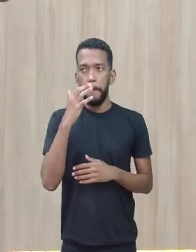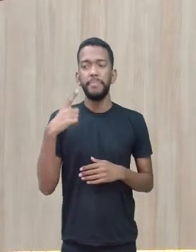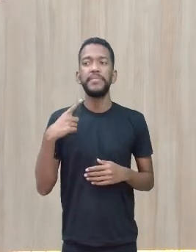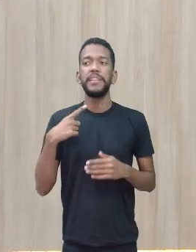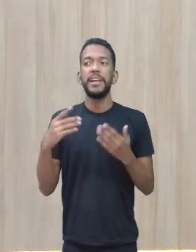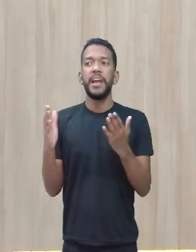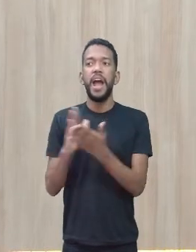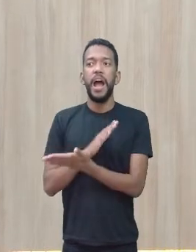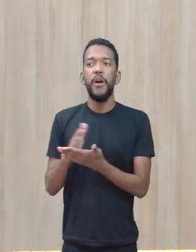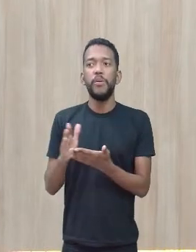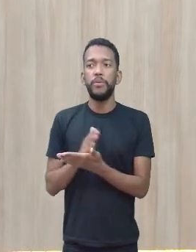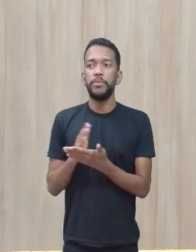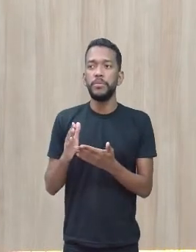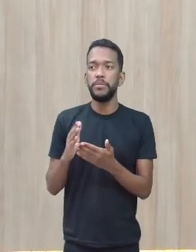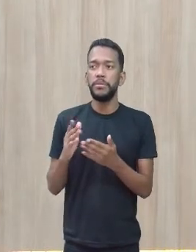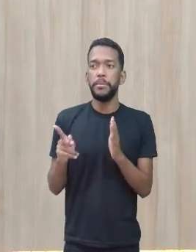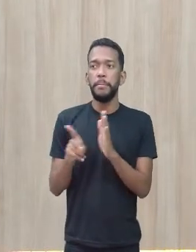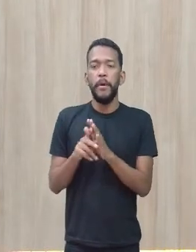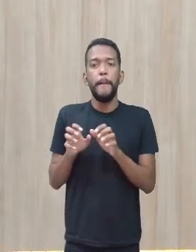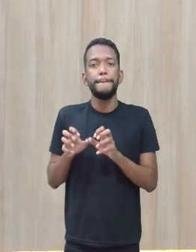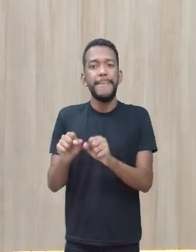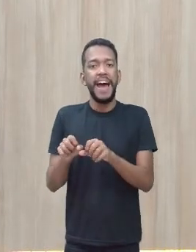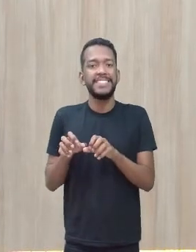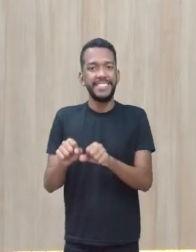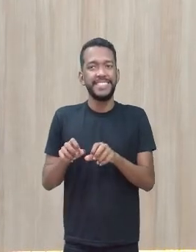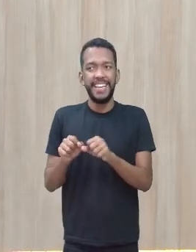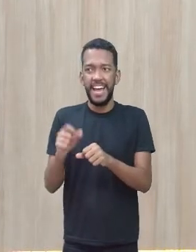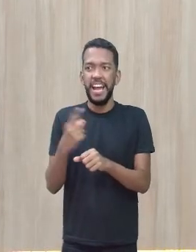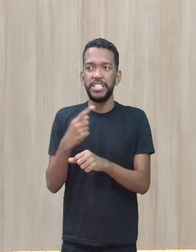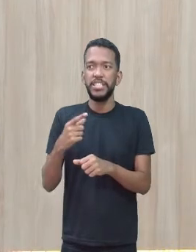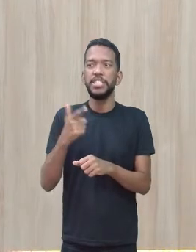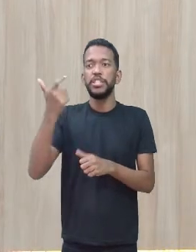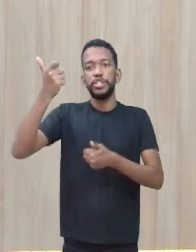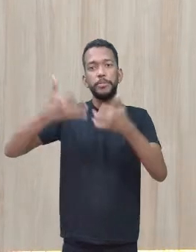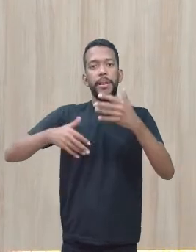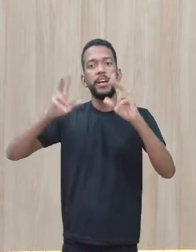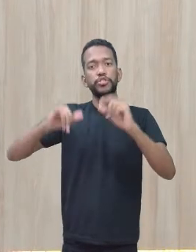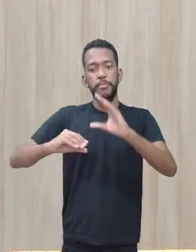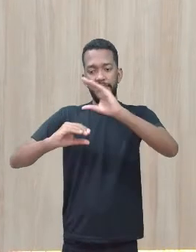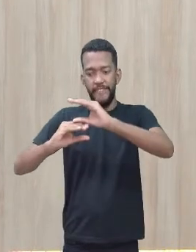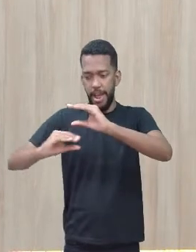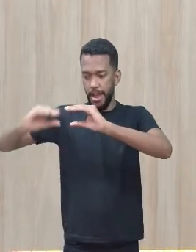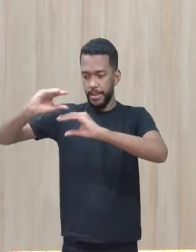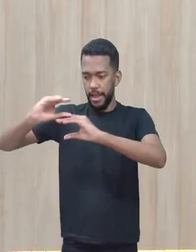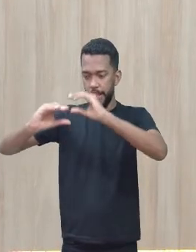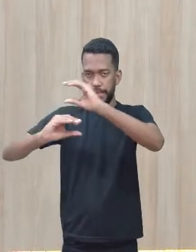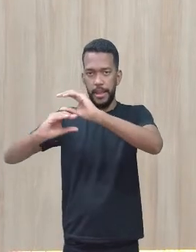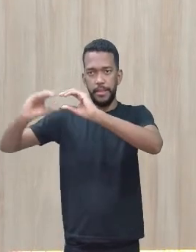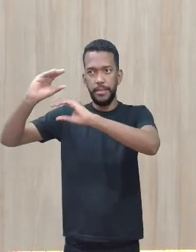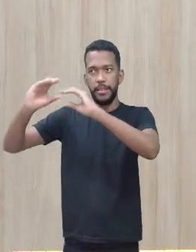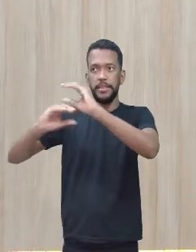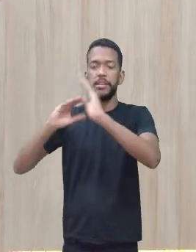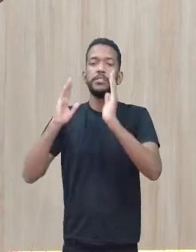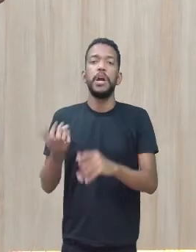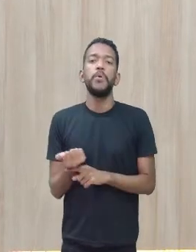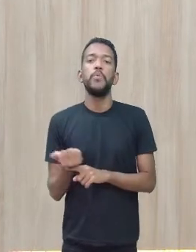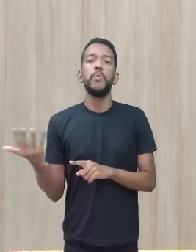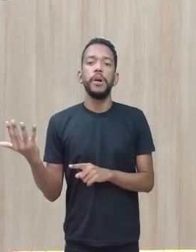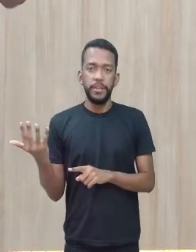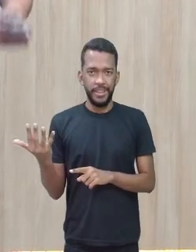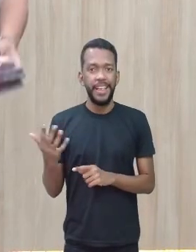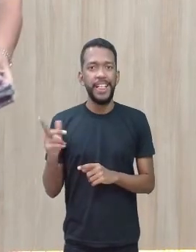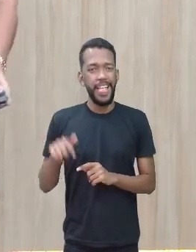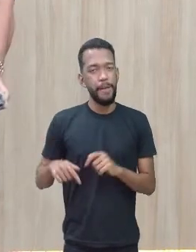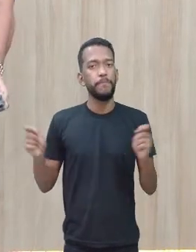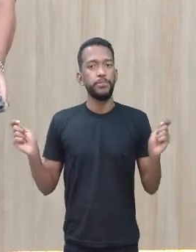algumas caixinhas de massa de modelar para a gente falar dessas fases. Então a gente vai ver aqui quantas seriam